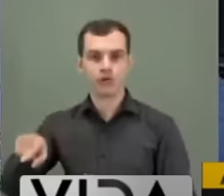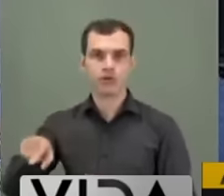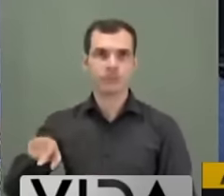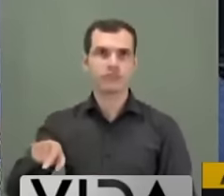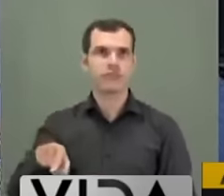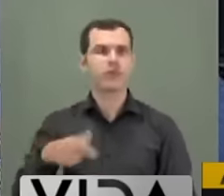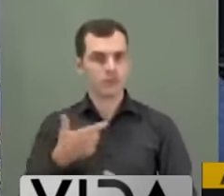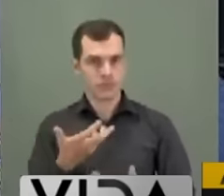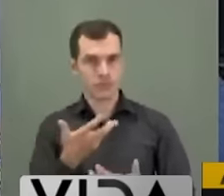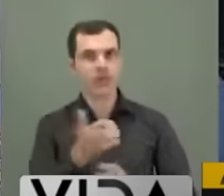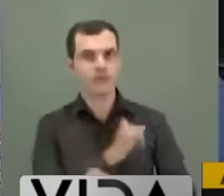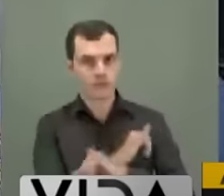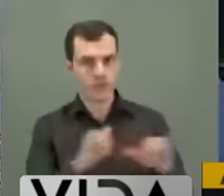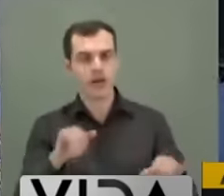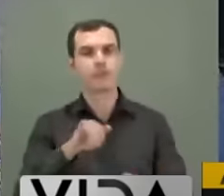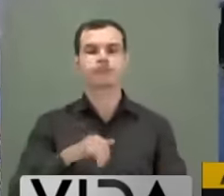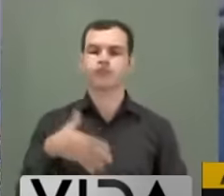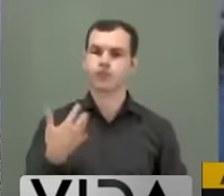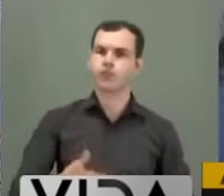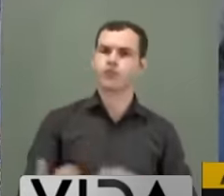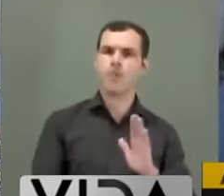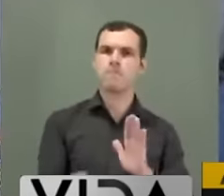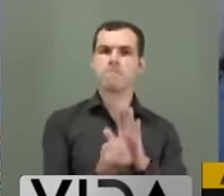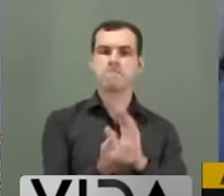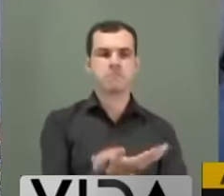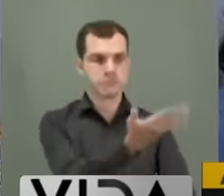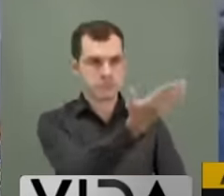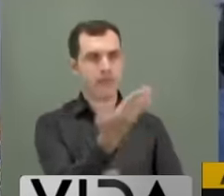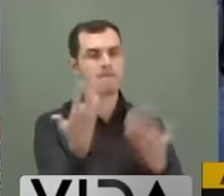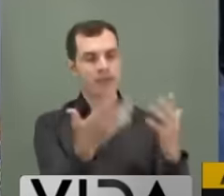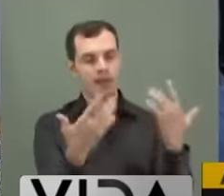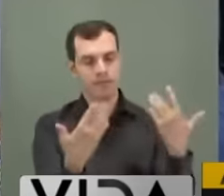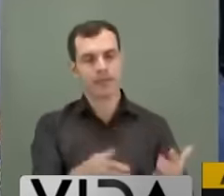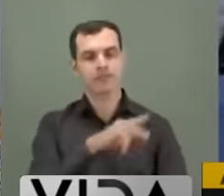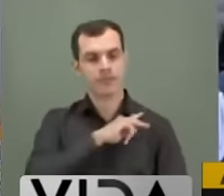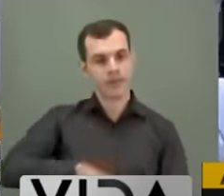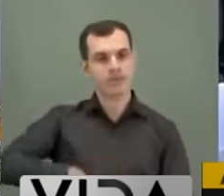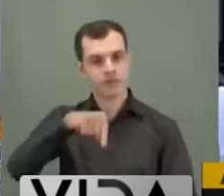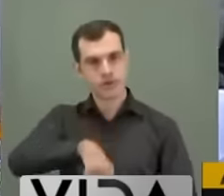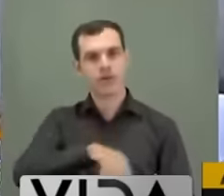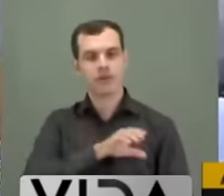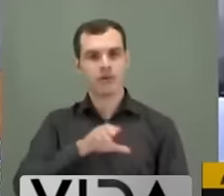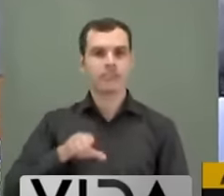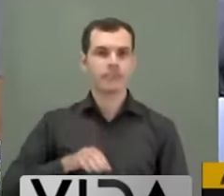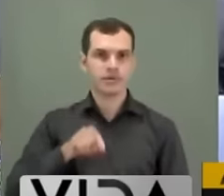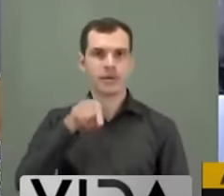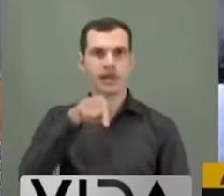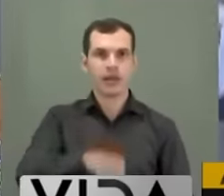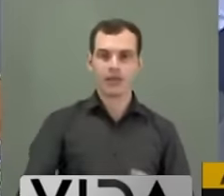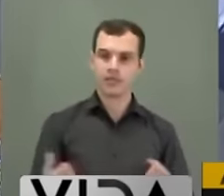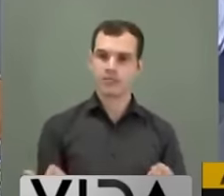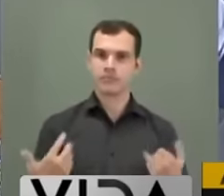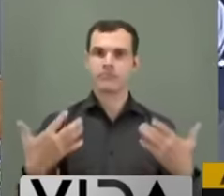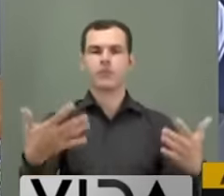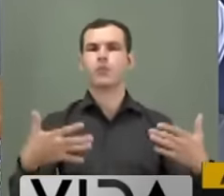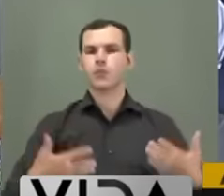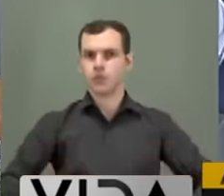emblemático. Parabéns, senador Sérgio Petecão, presidente dessa comissão. Uma audiência